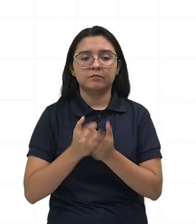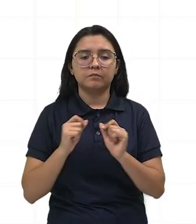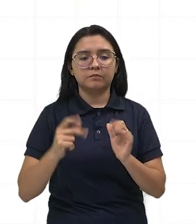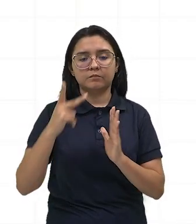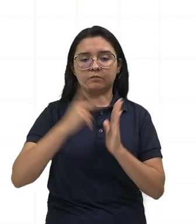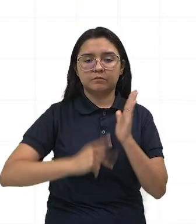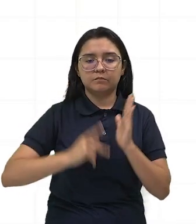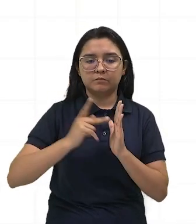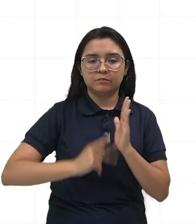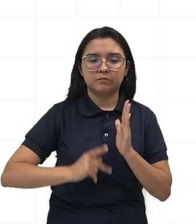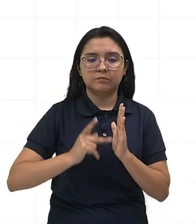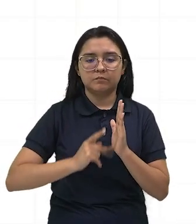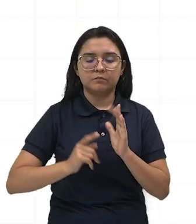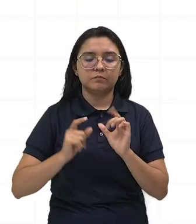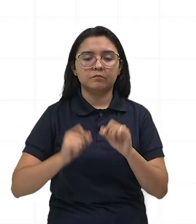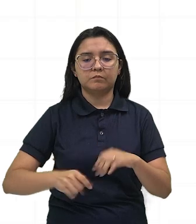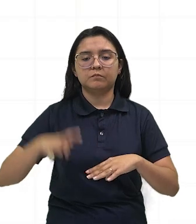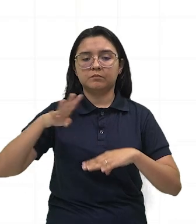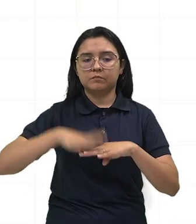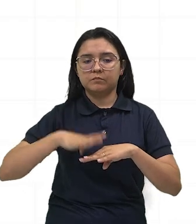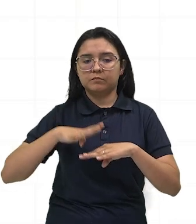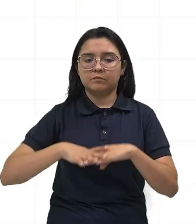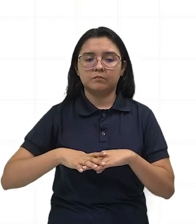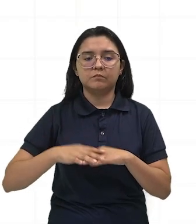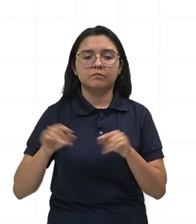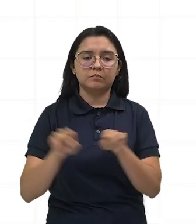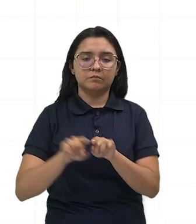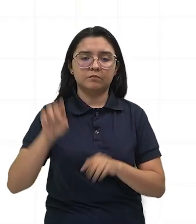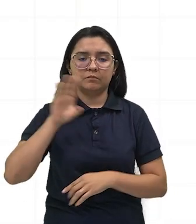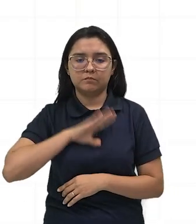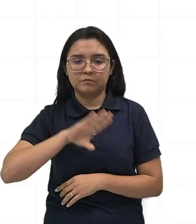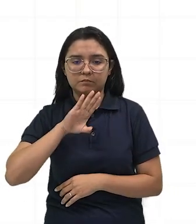de alunos do primeiro ano.